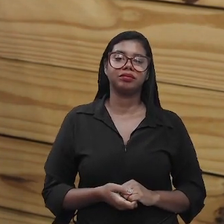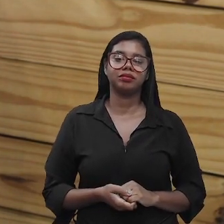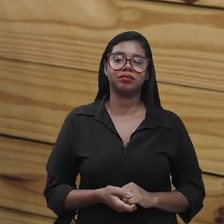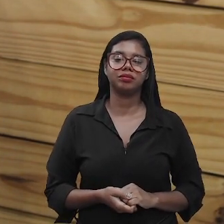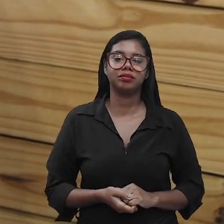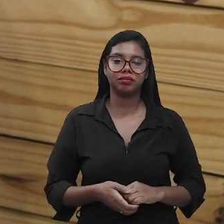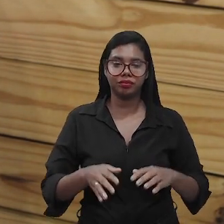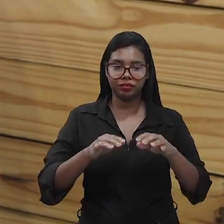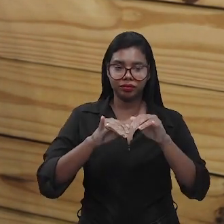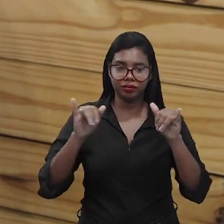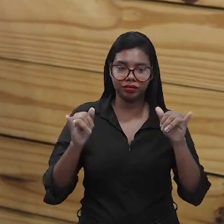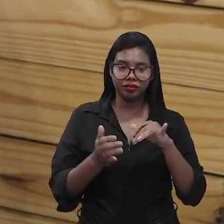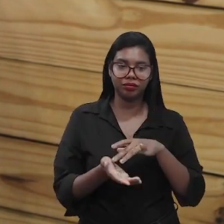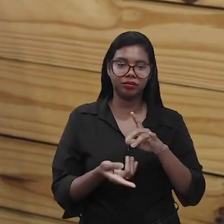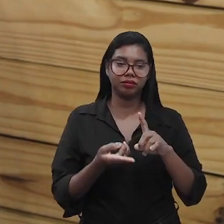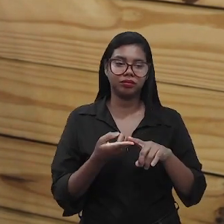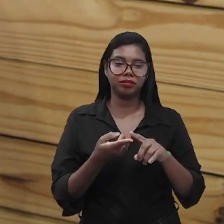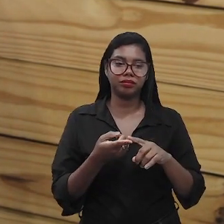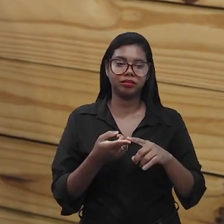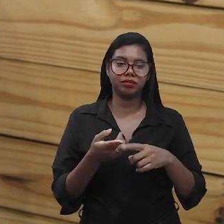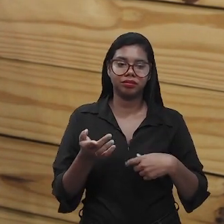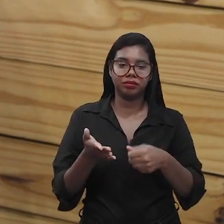eu escrevi uma carta